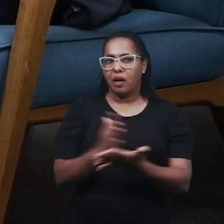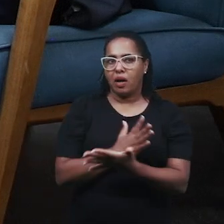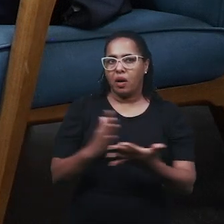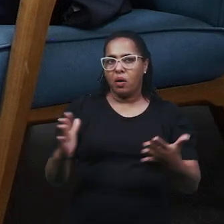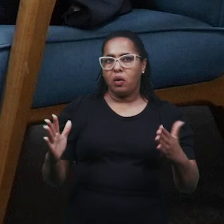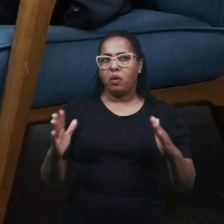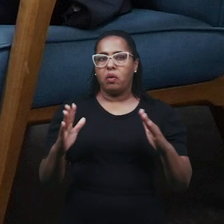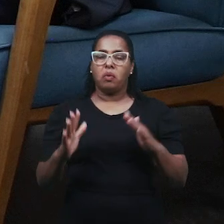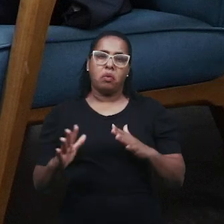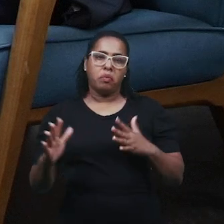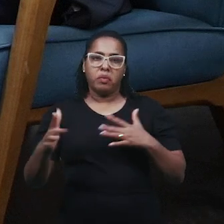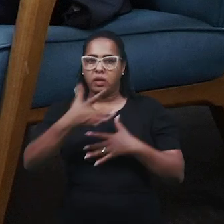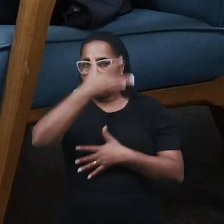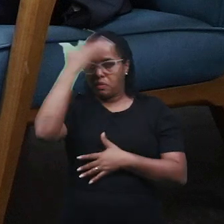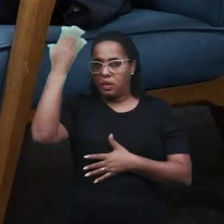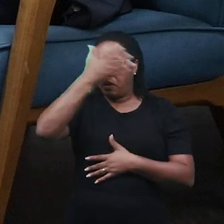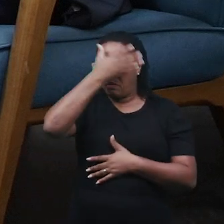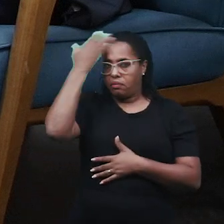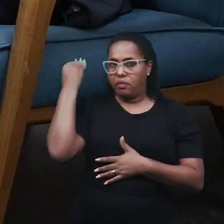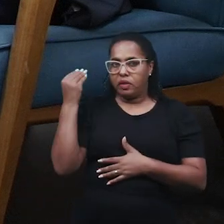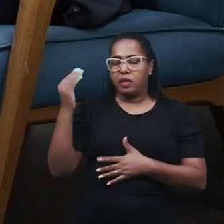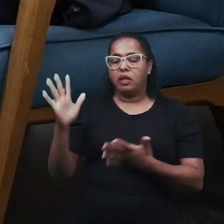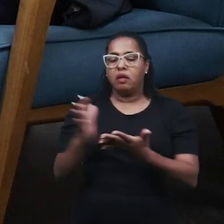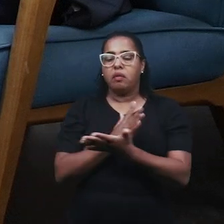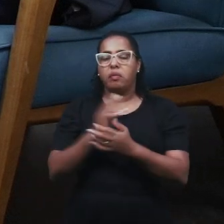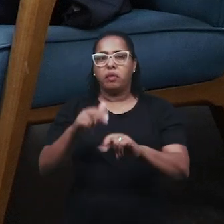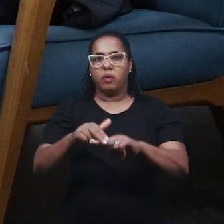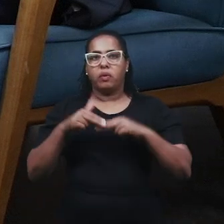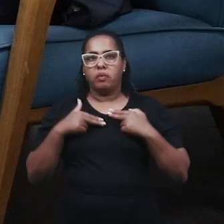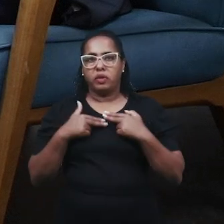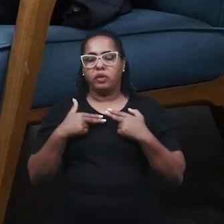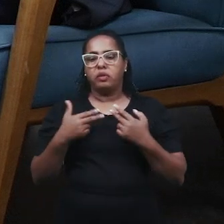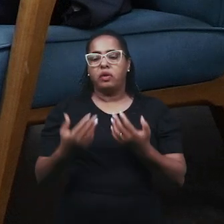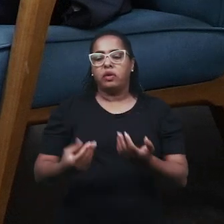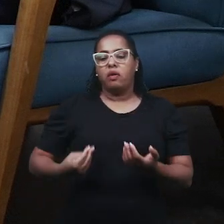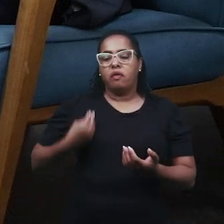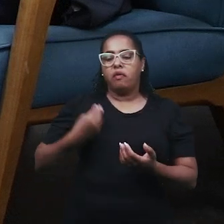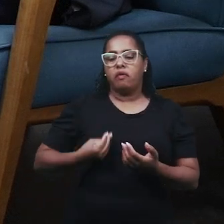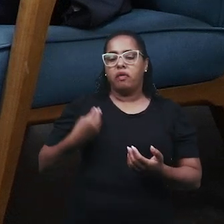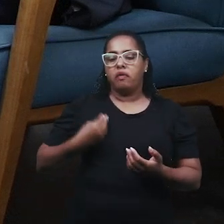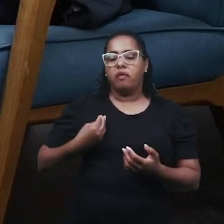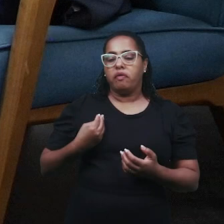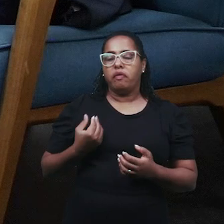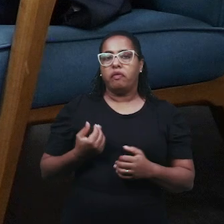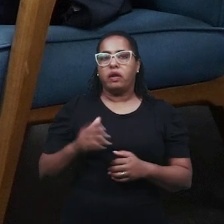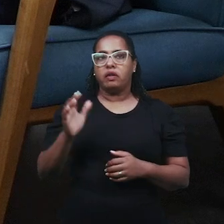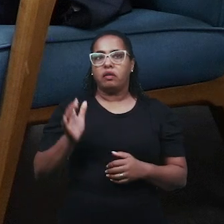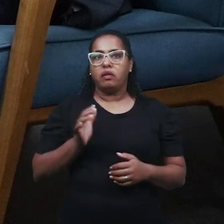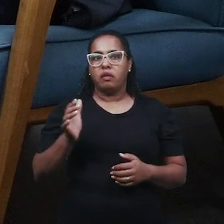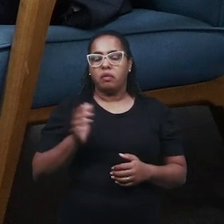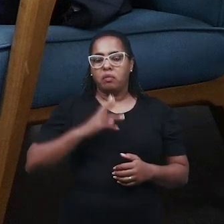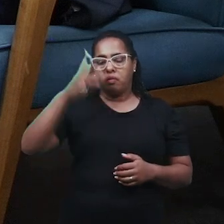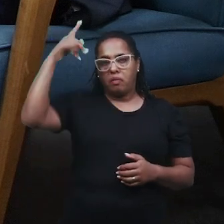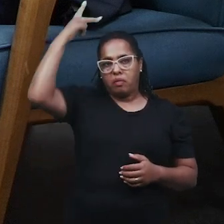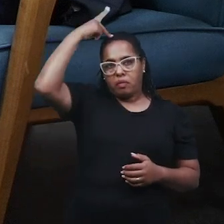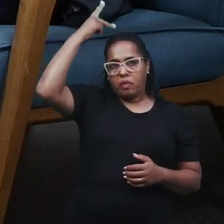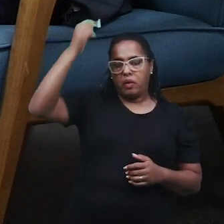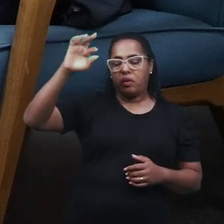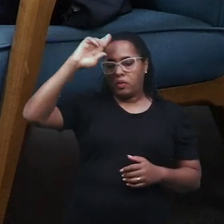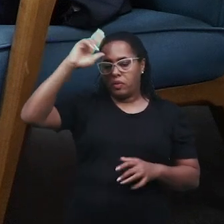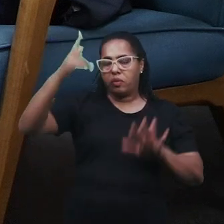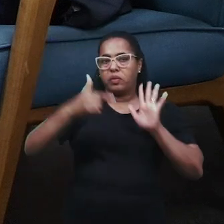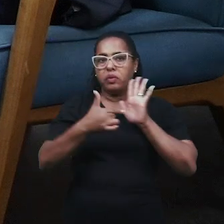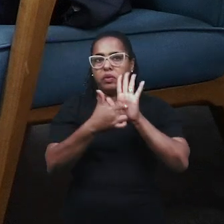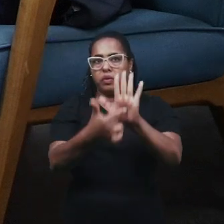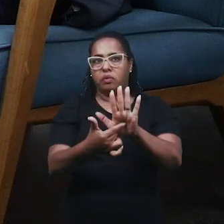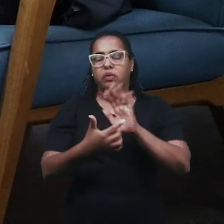evangélicas esqueceram por alguma razão. Então não estão vivendo toda a riqueza do próprio Pentecoste que o Senhor